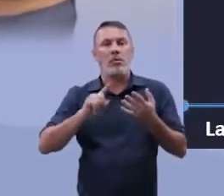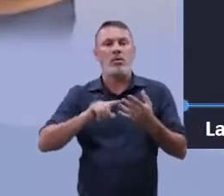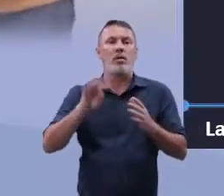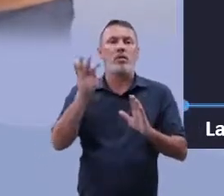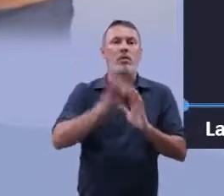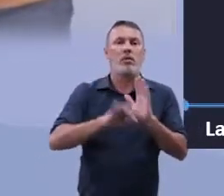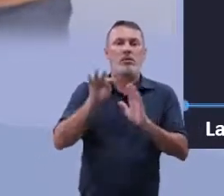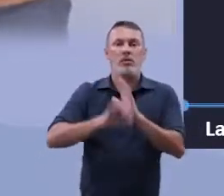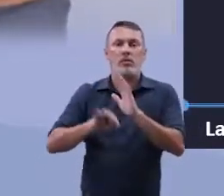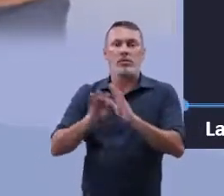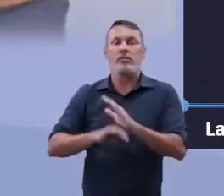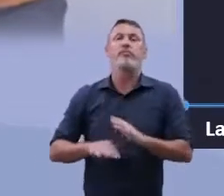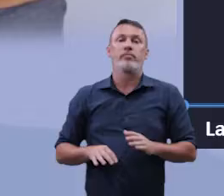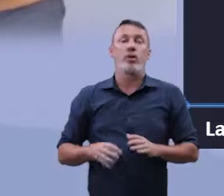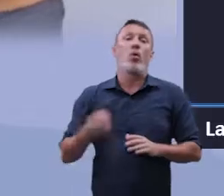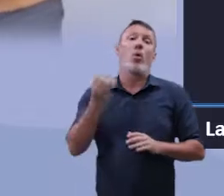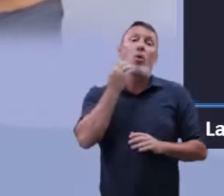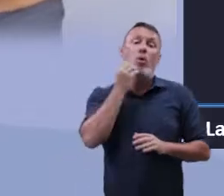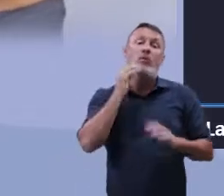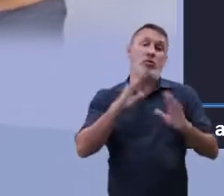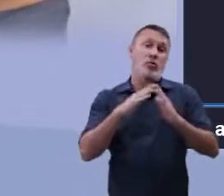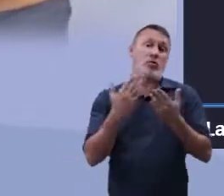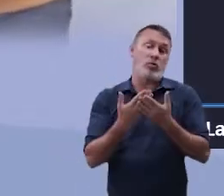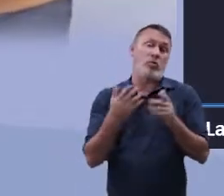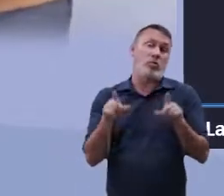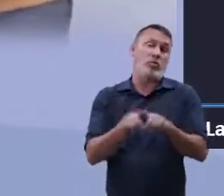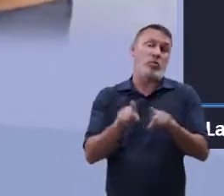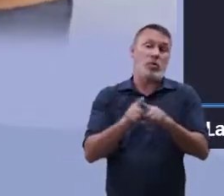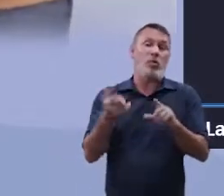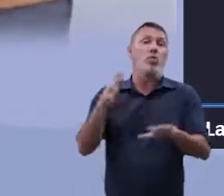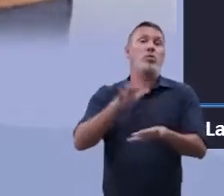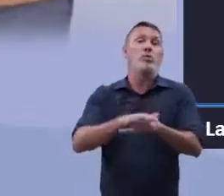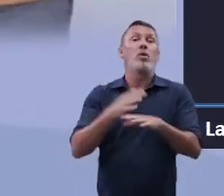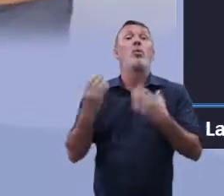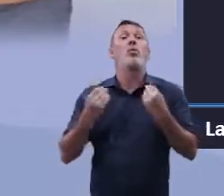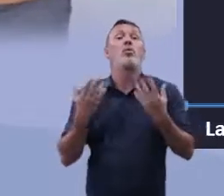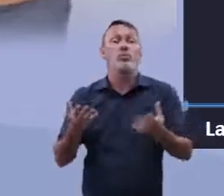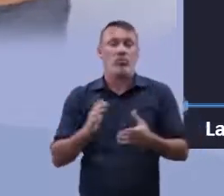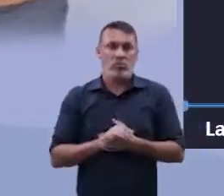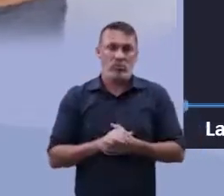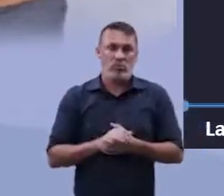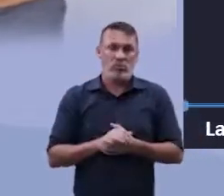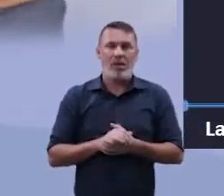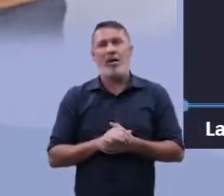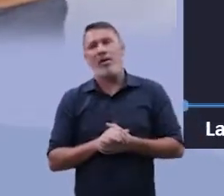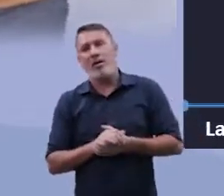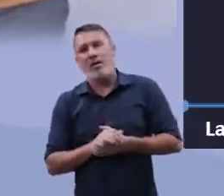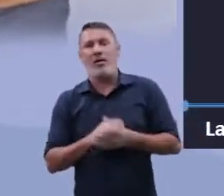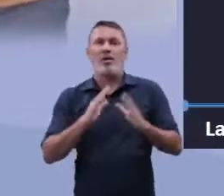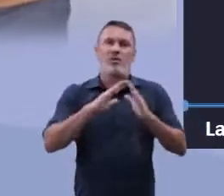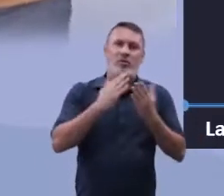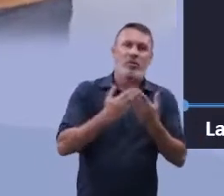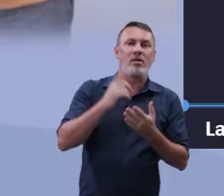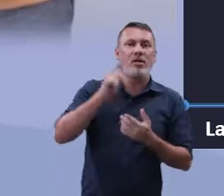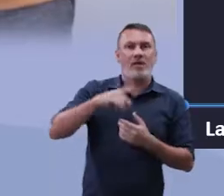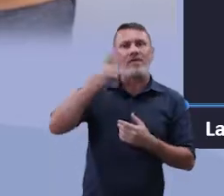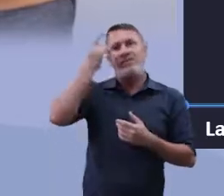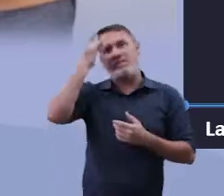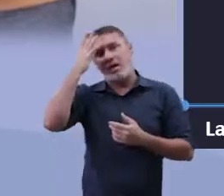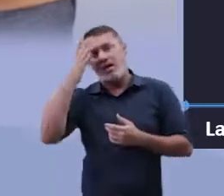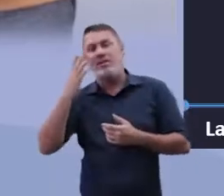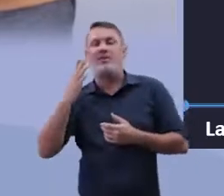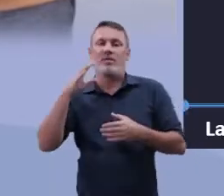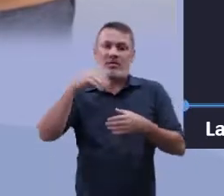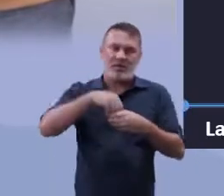texto. E, obviamente, a sua escola. Como que a sua escola trabalha a inclusão? Ah, professor, minha escola é muito mais